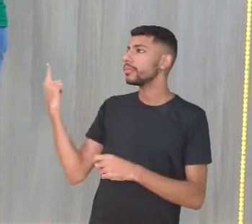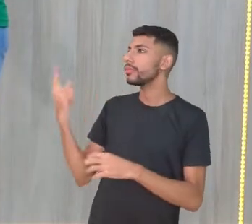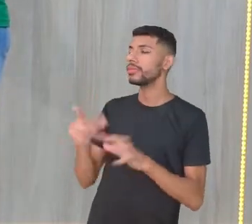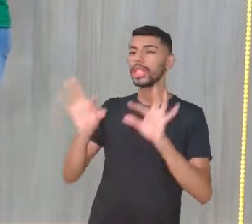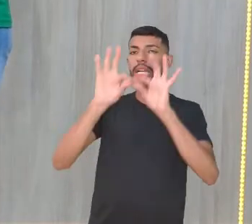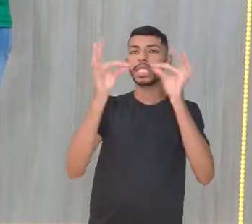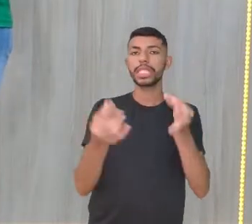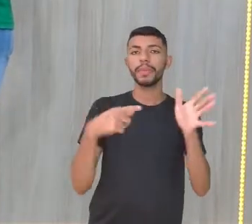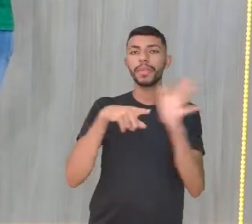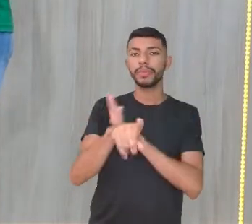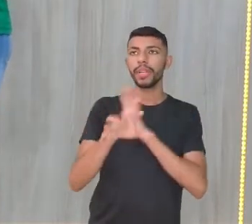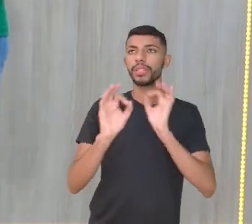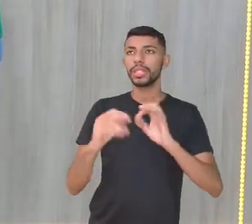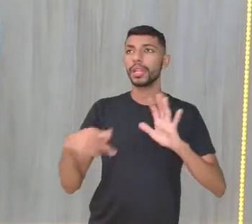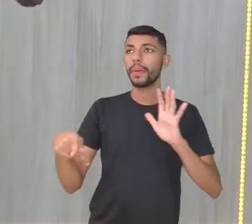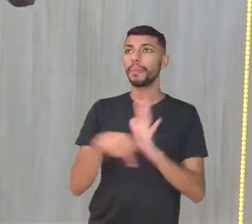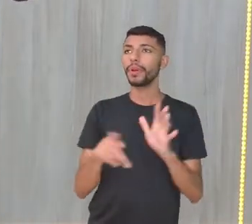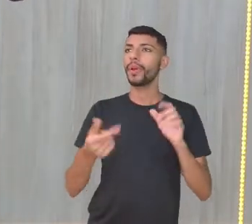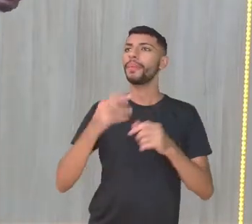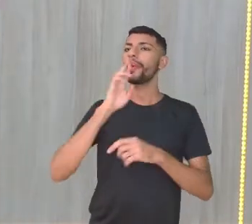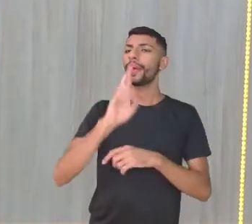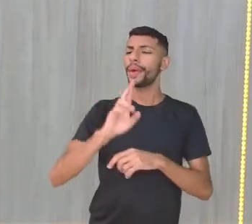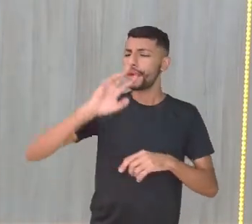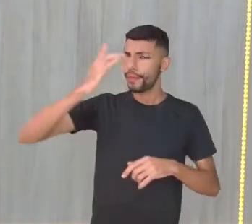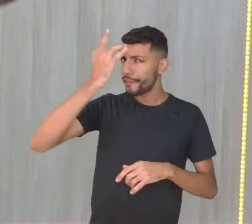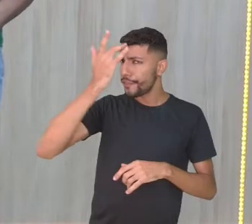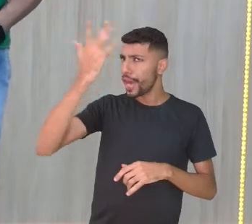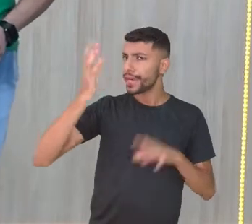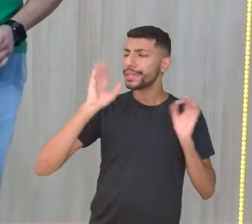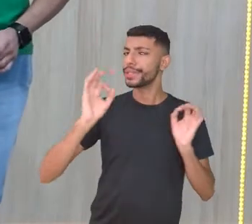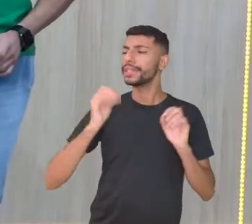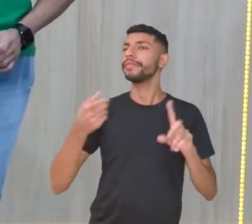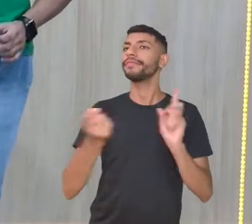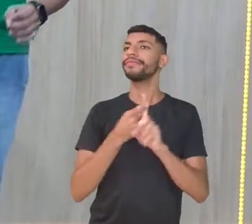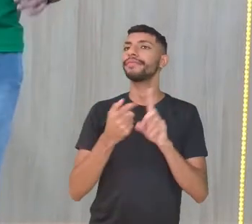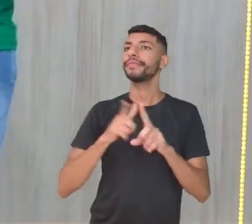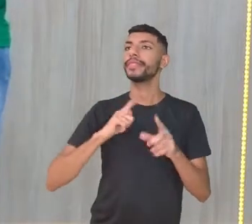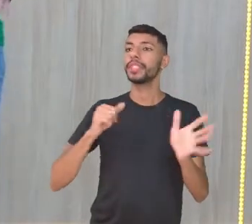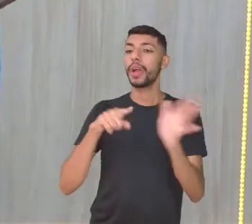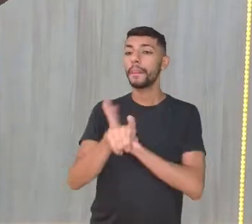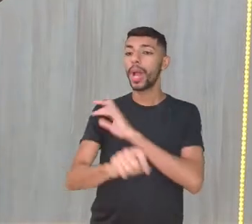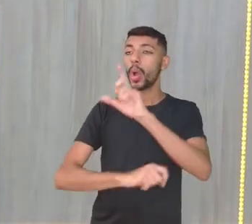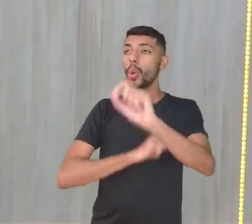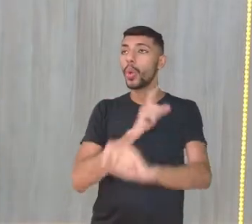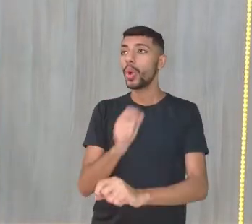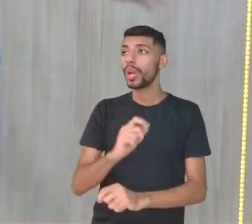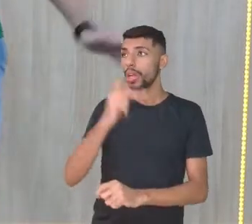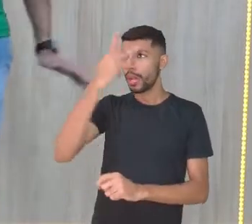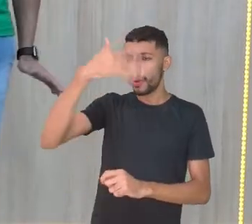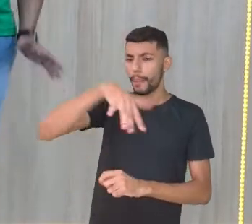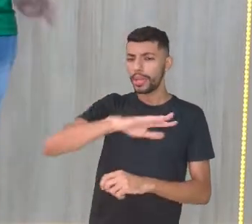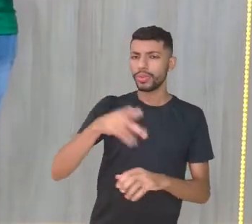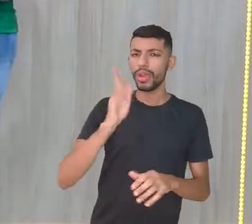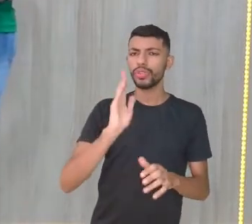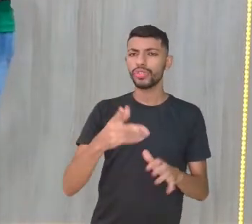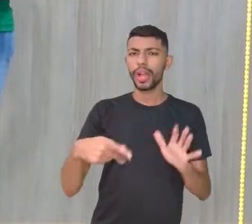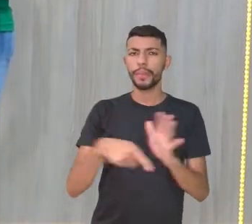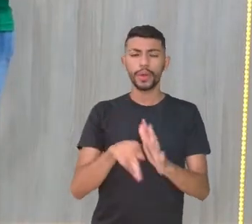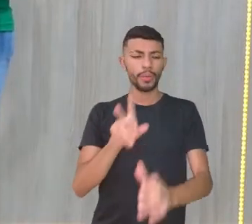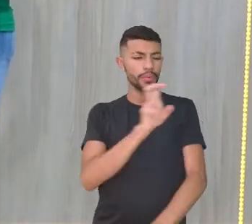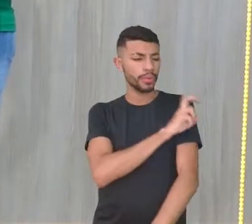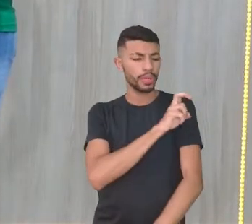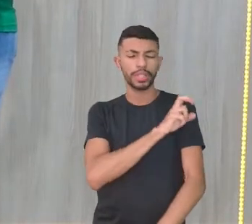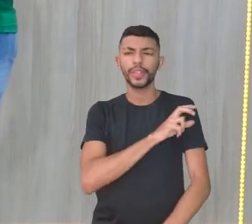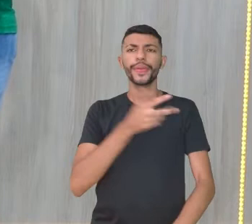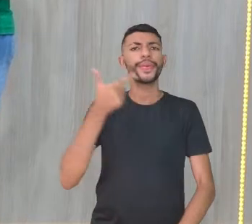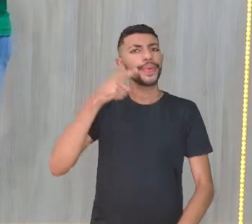simples, certo? De fácil resolução. Tem uma questão aí que o pessoal aí do 5º ano já consegue resolver de